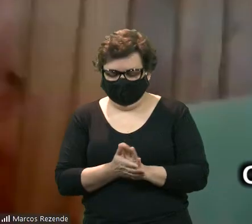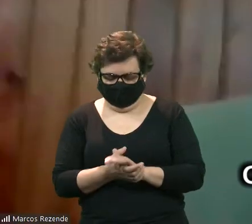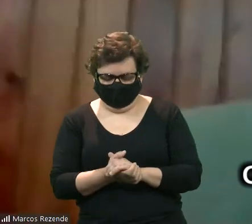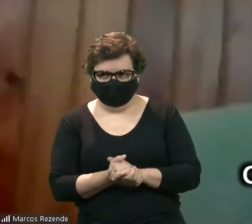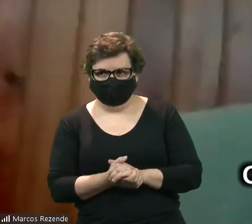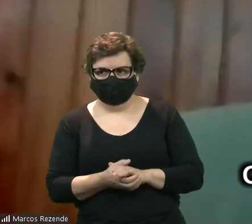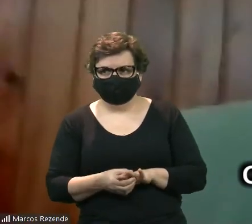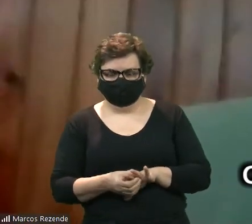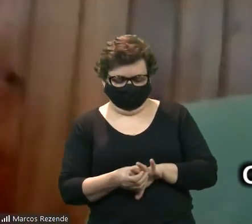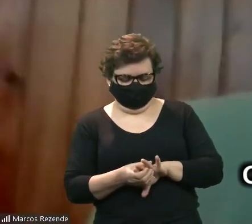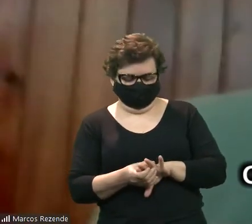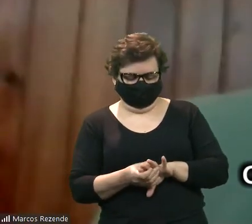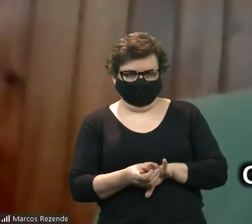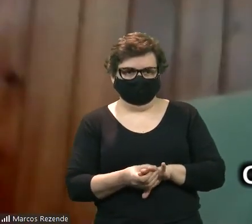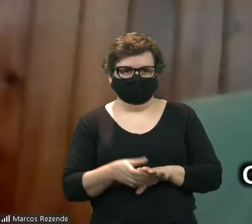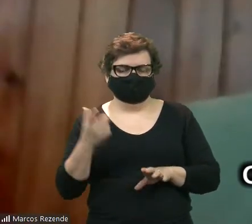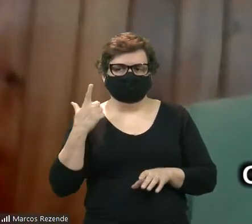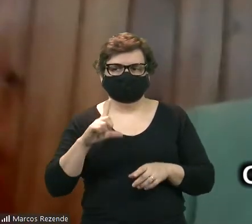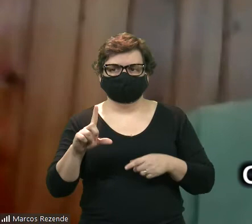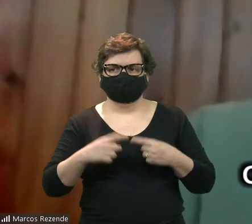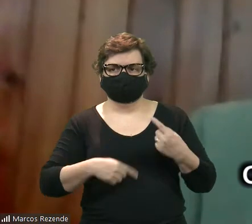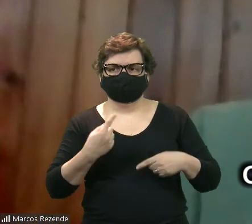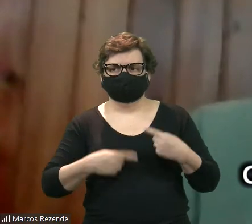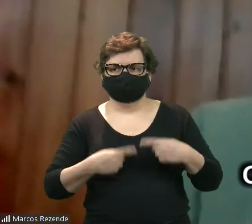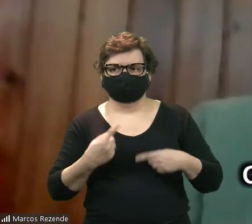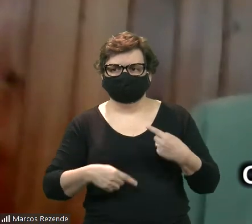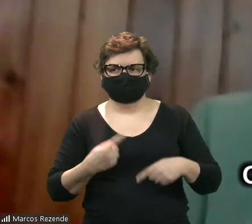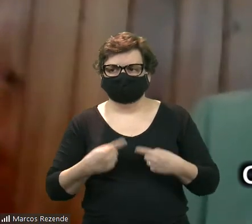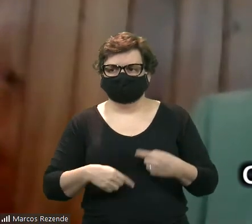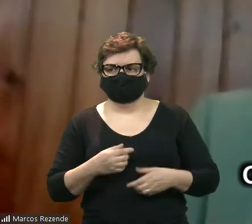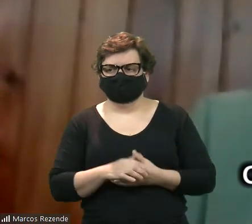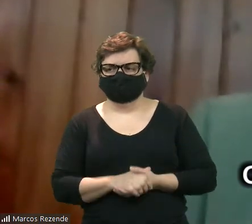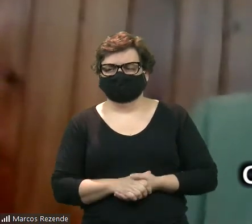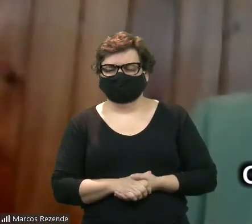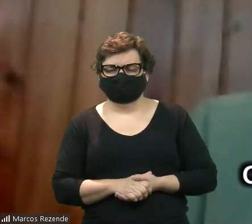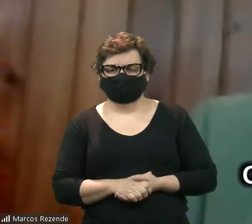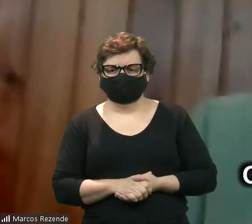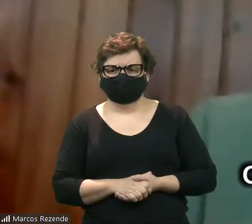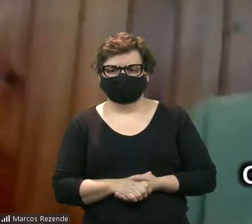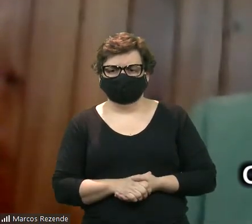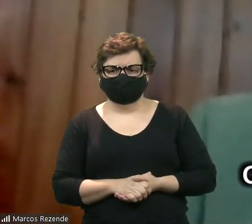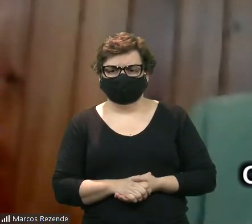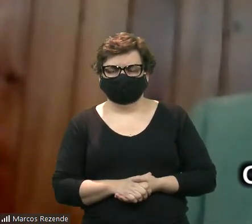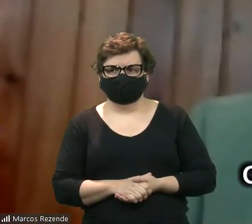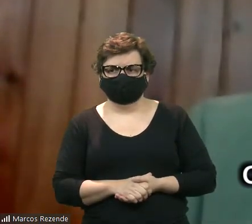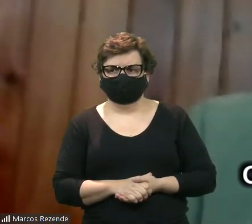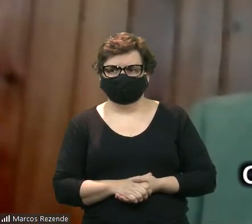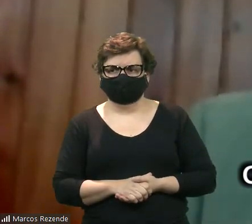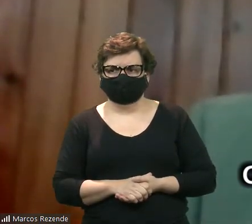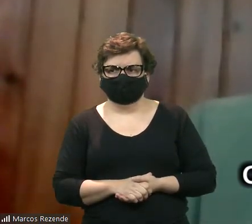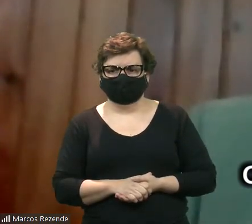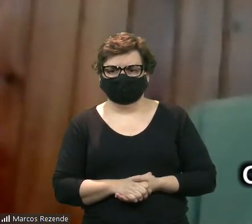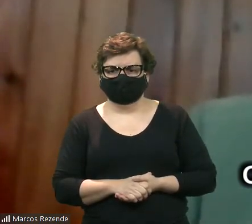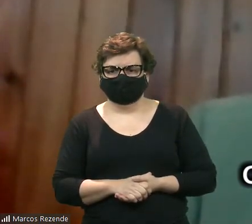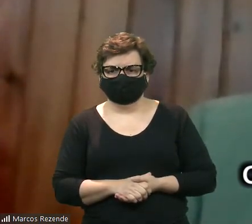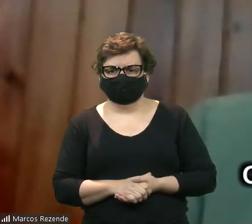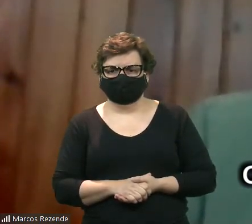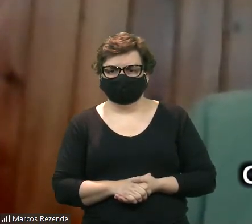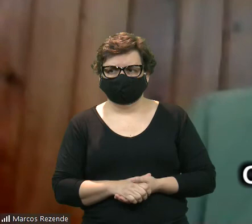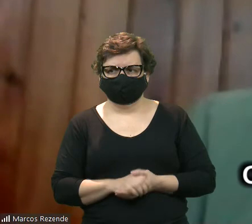Continua em discussão o mencionado projeto. Não havendo quem queira